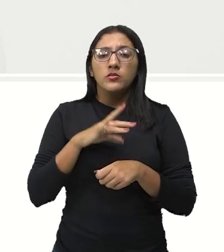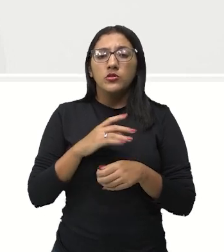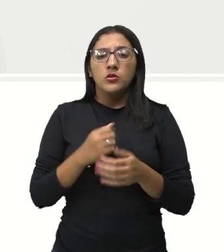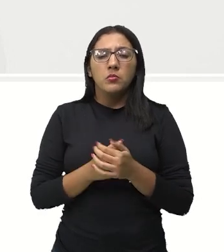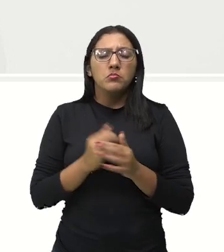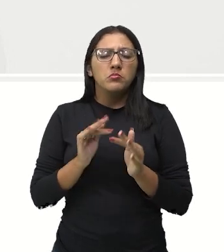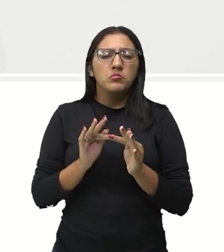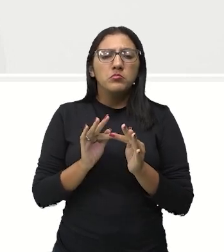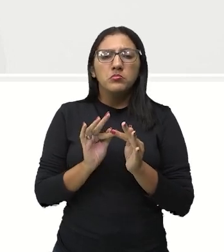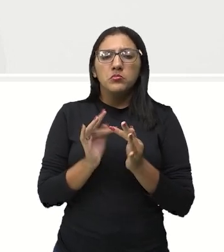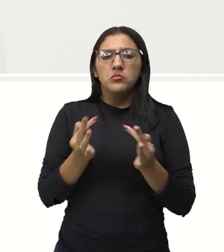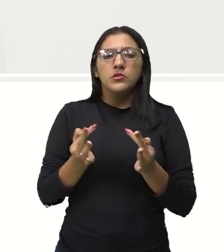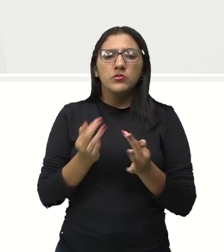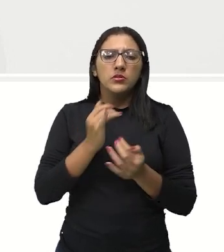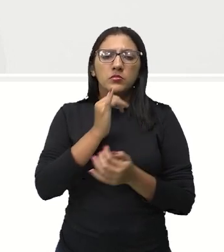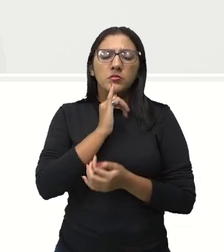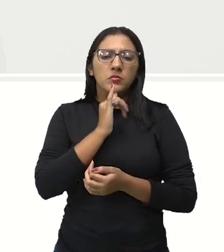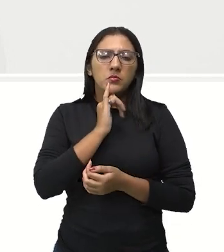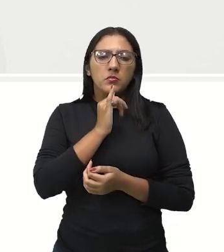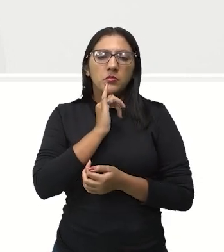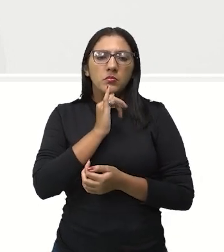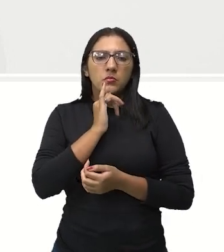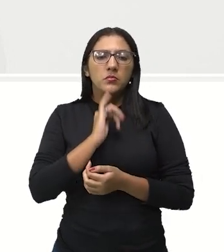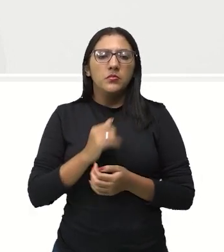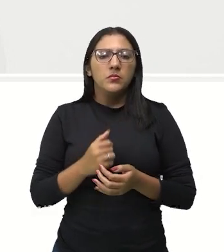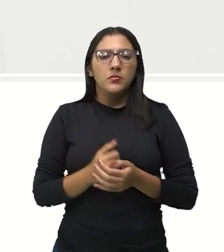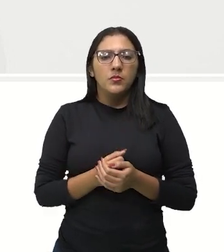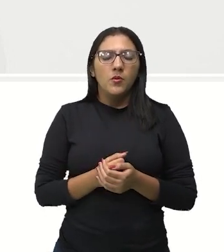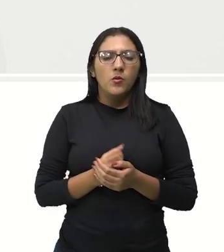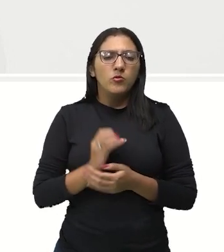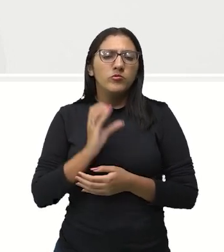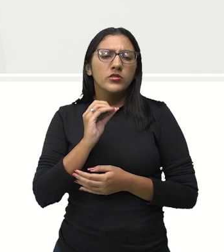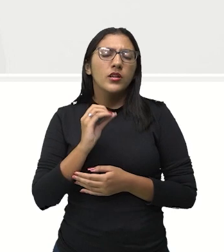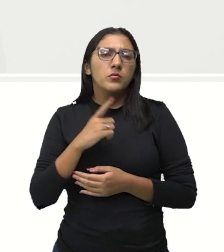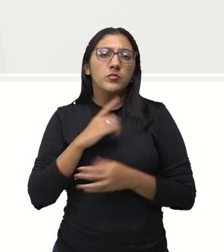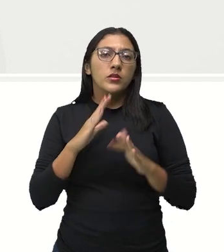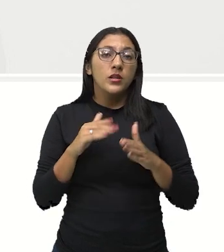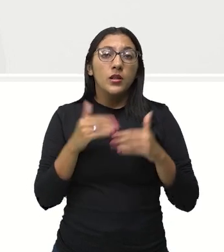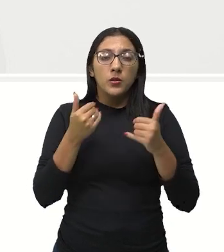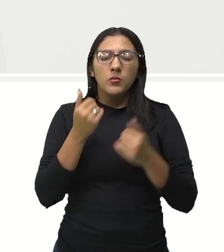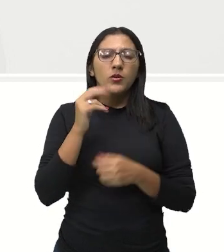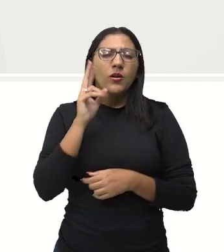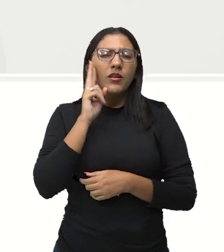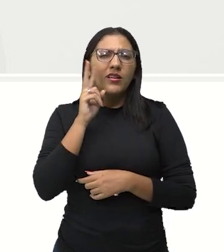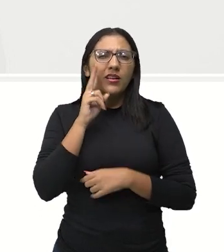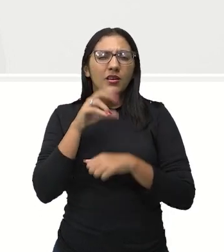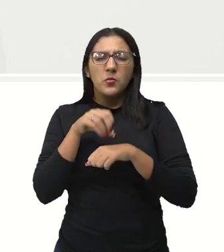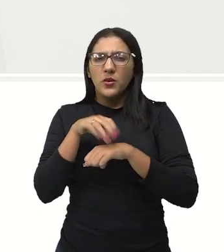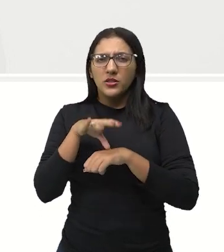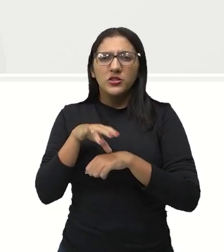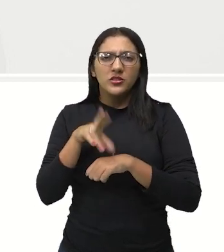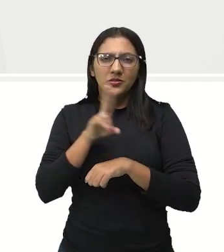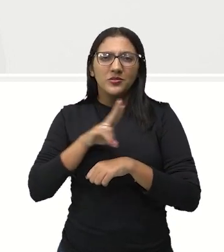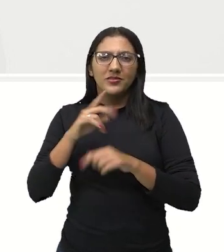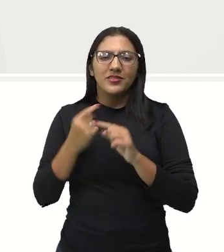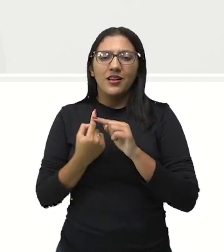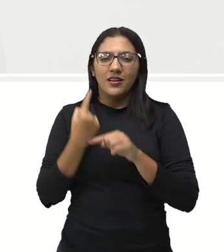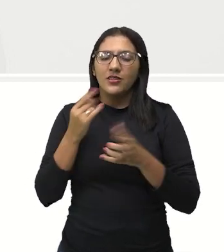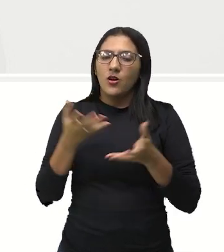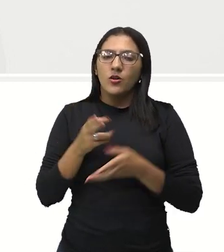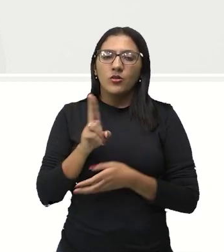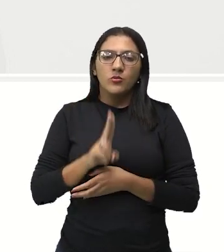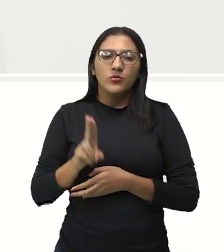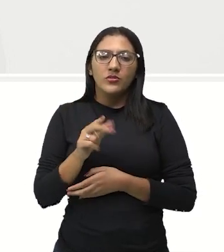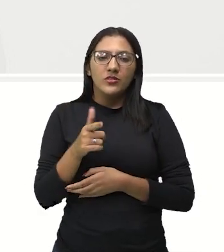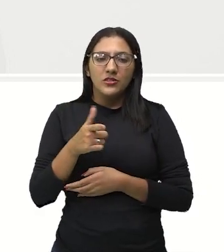simplificar, tá legal? Simplificar os zeros para facilitar a sua vida na hora de fazer a conta. Tipo, ó, vamos simplificar